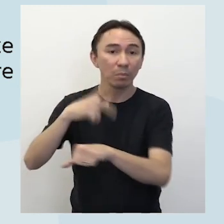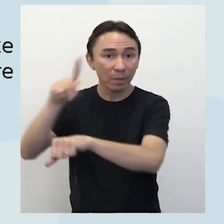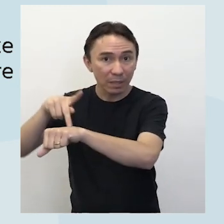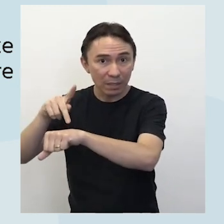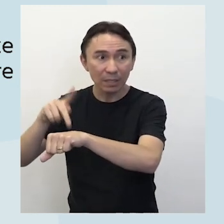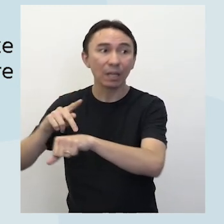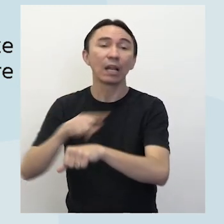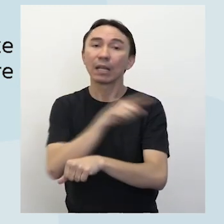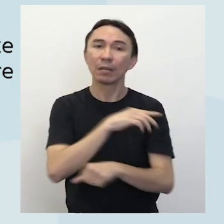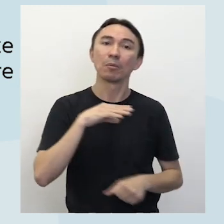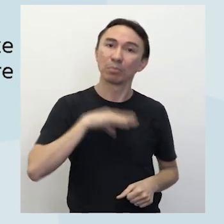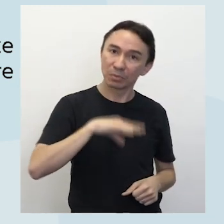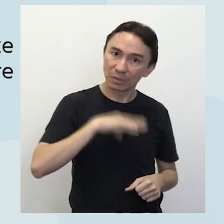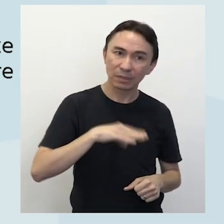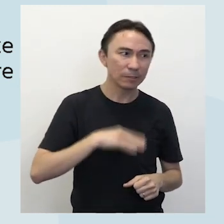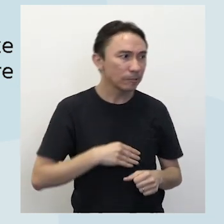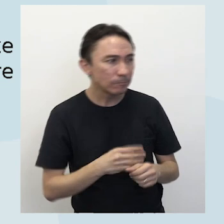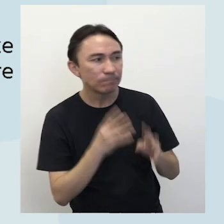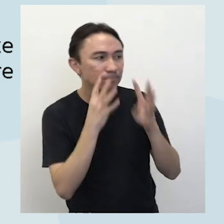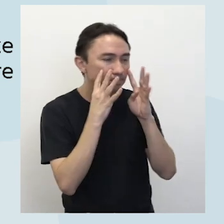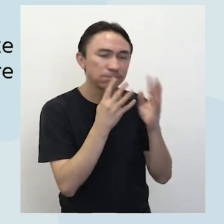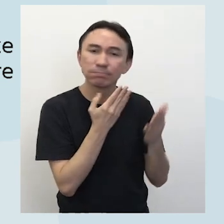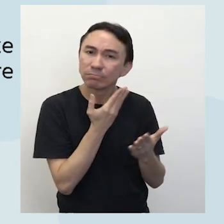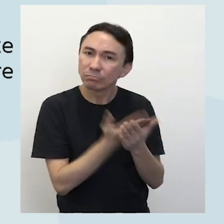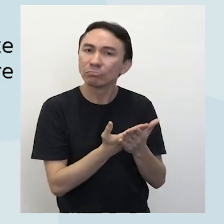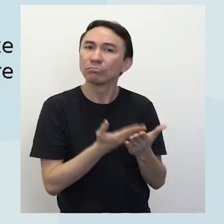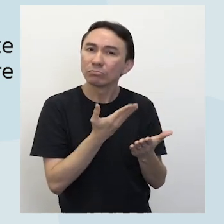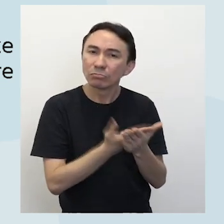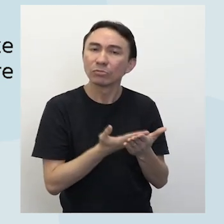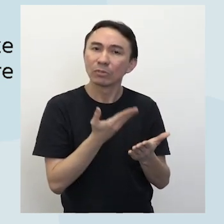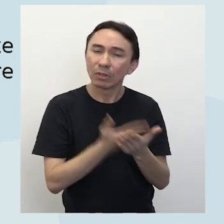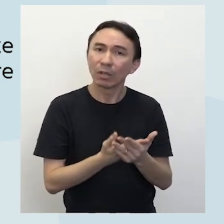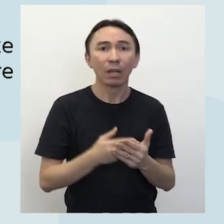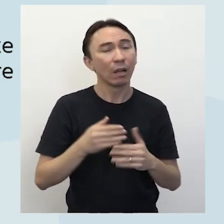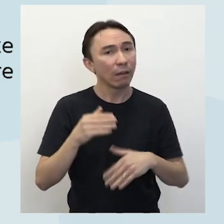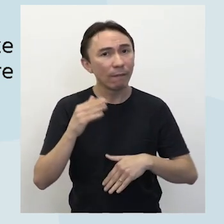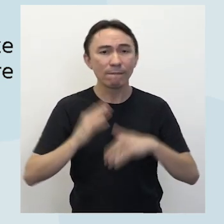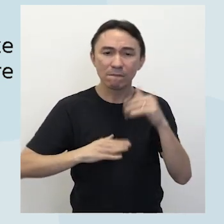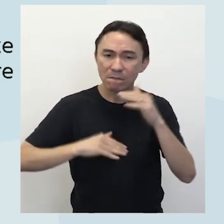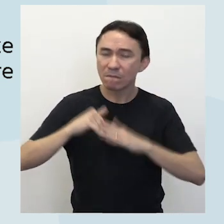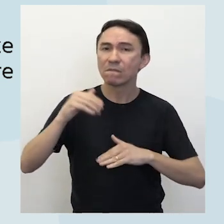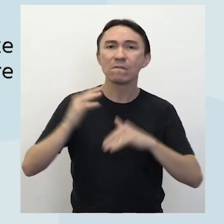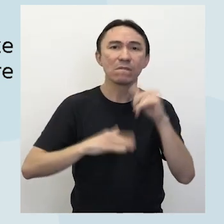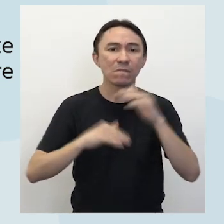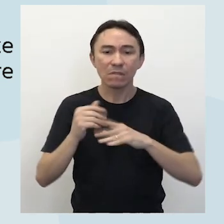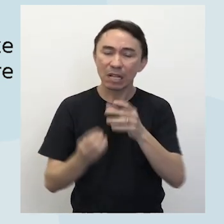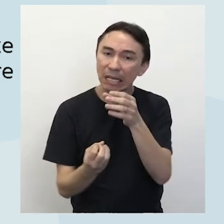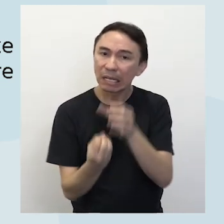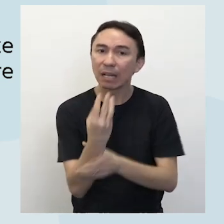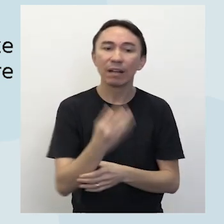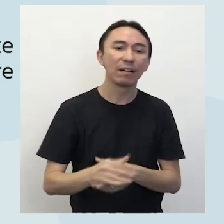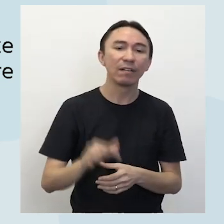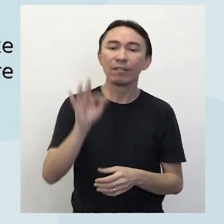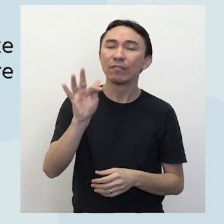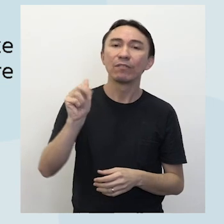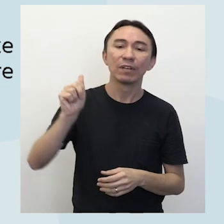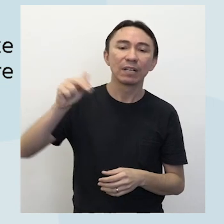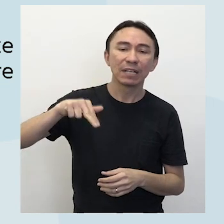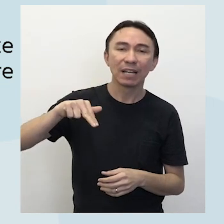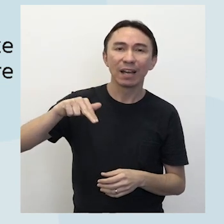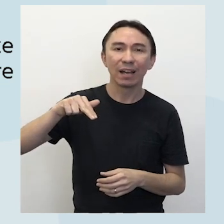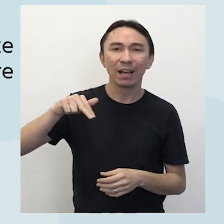língua portuguesa e eu percebi pelo perfil dela que ela é muito habilidosa em criar fanart e OC. Essa